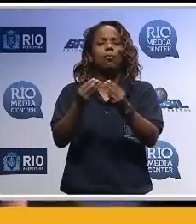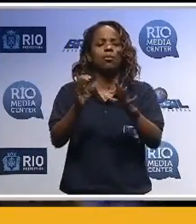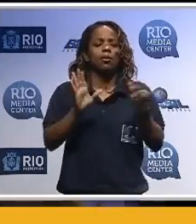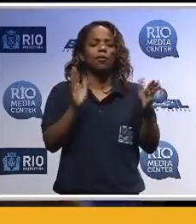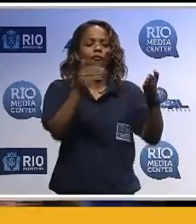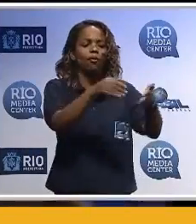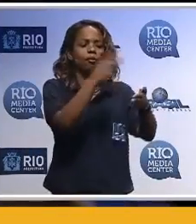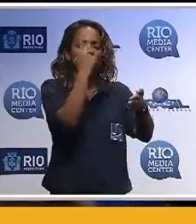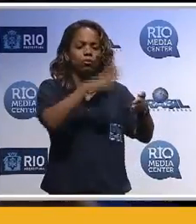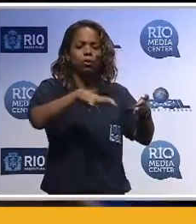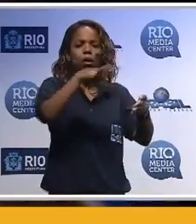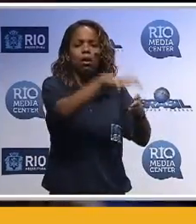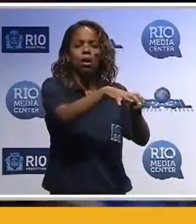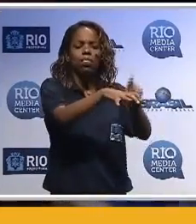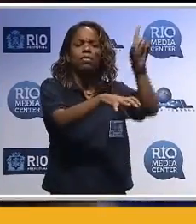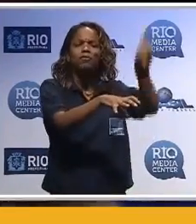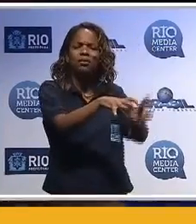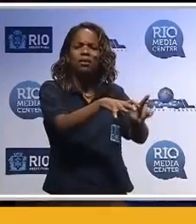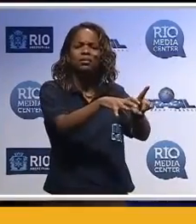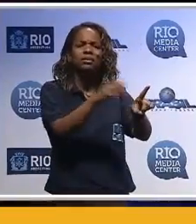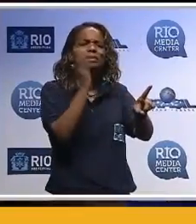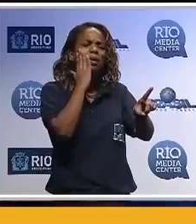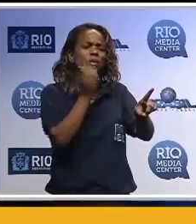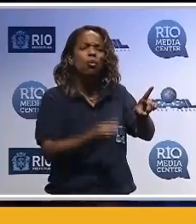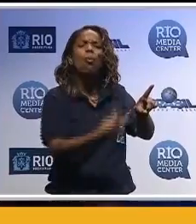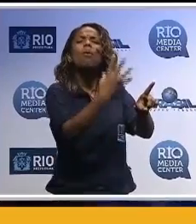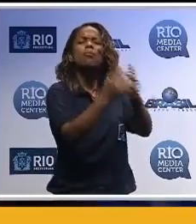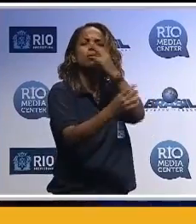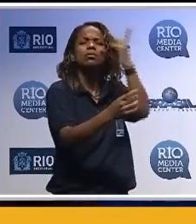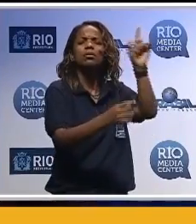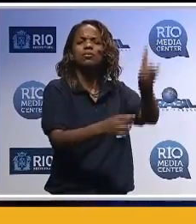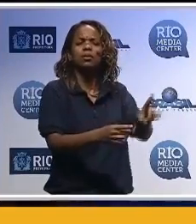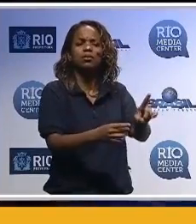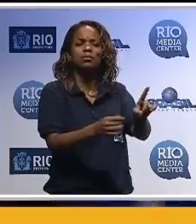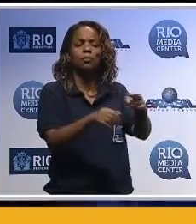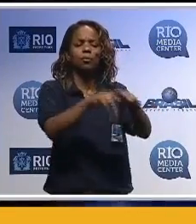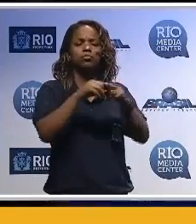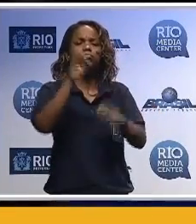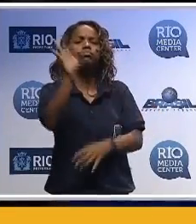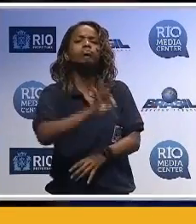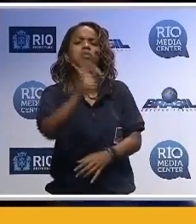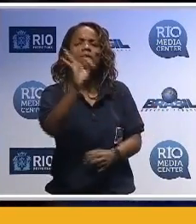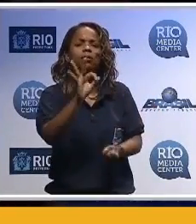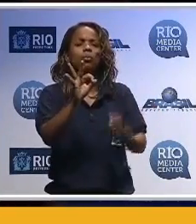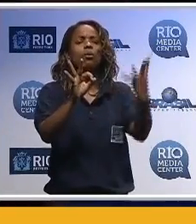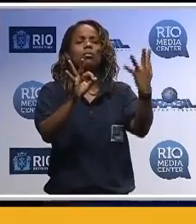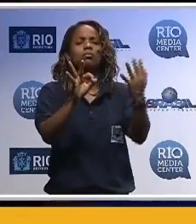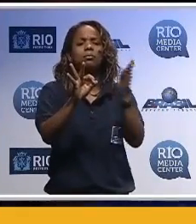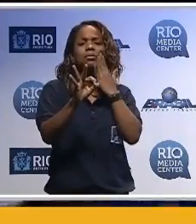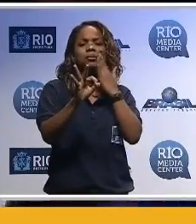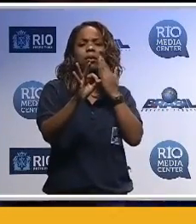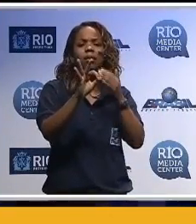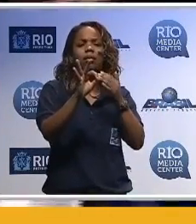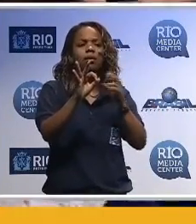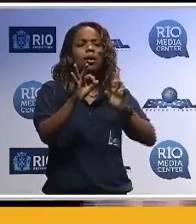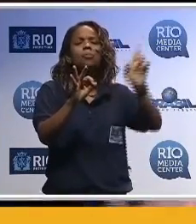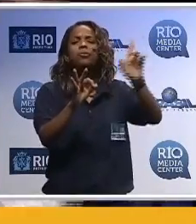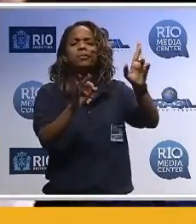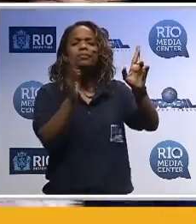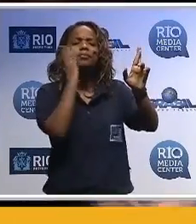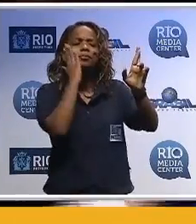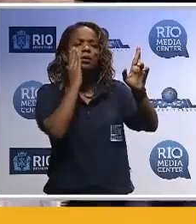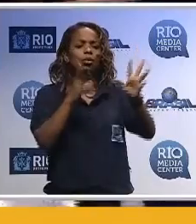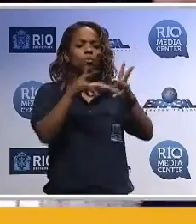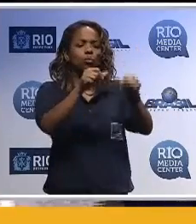de pessoas com deficiência. Você tem isso quantificado? Um percentual, quanto representa, de todos